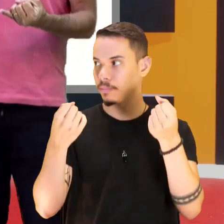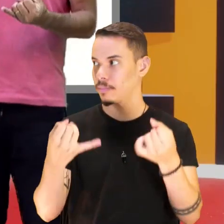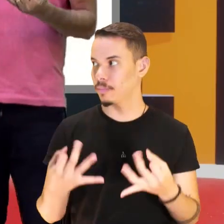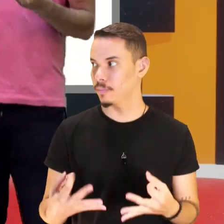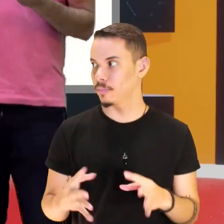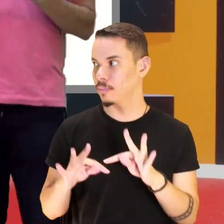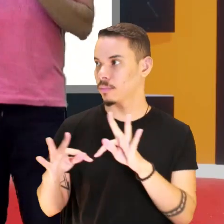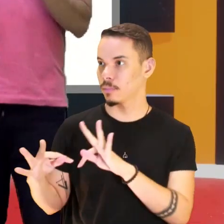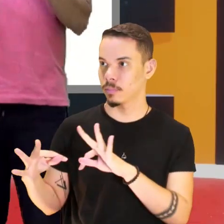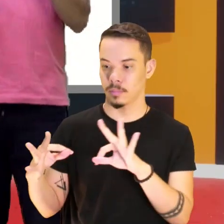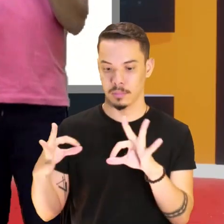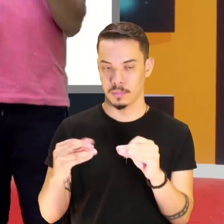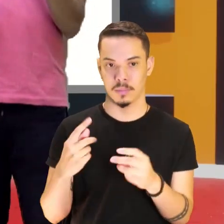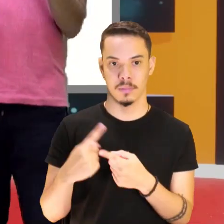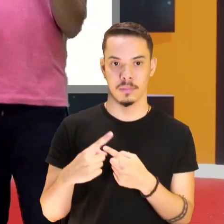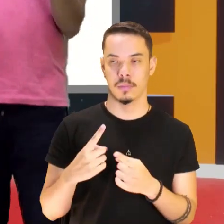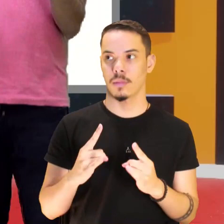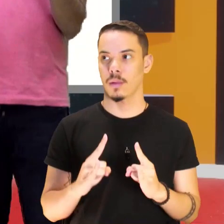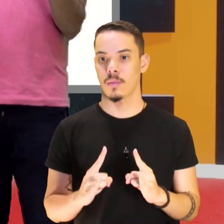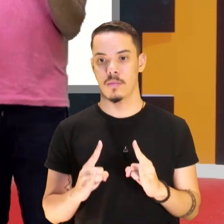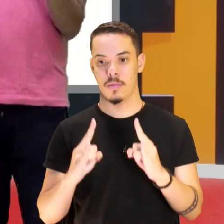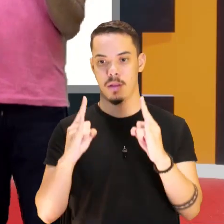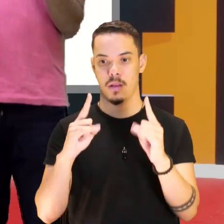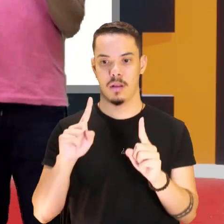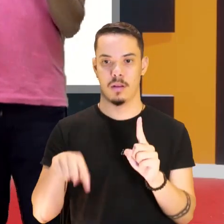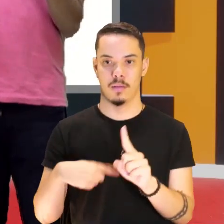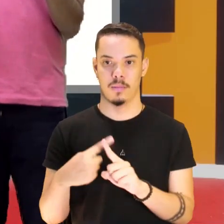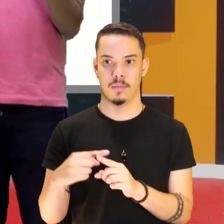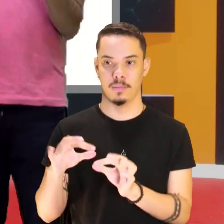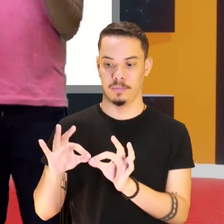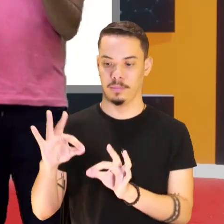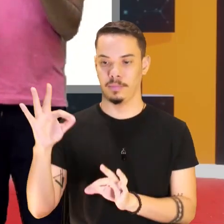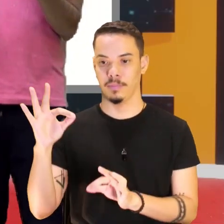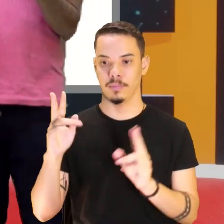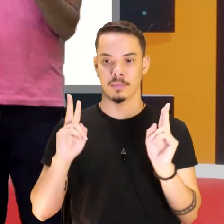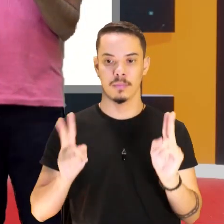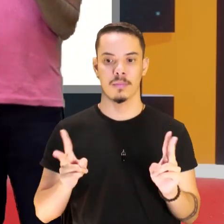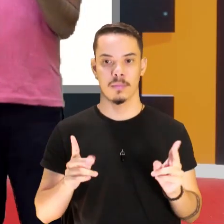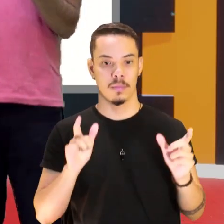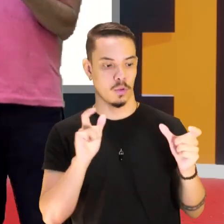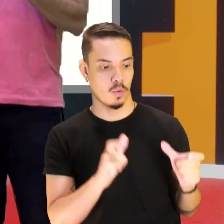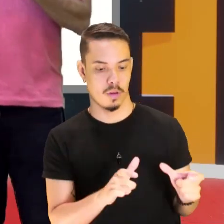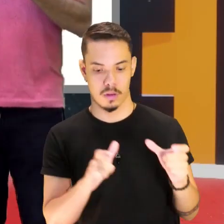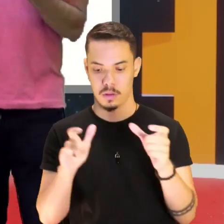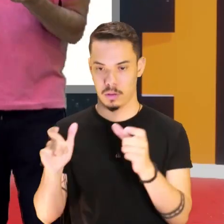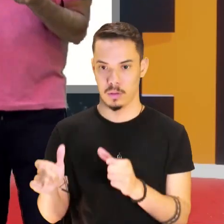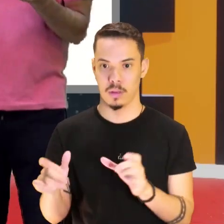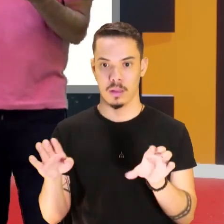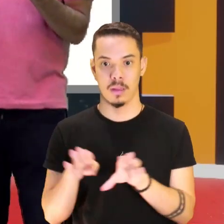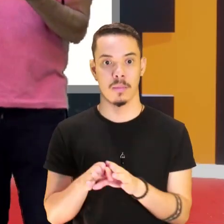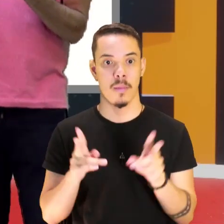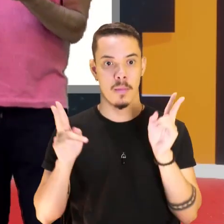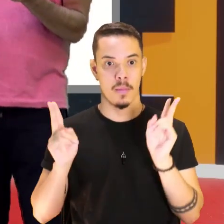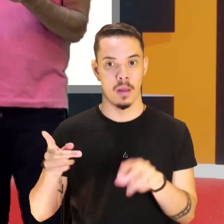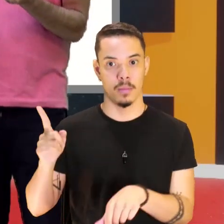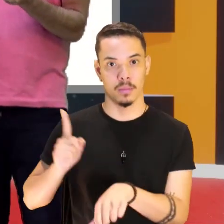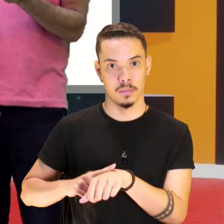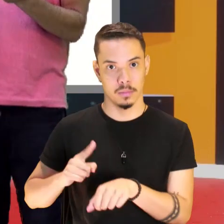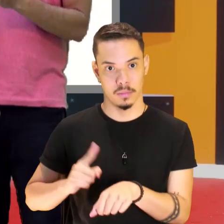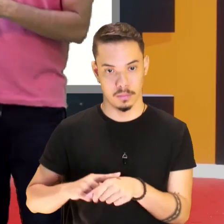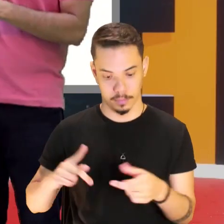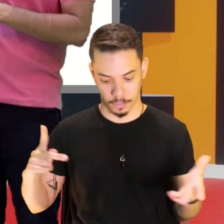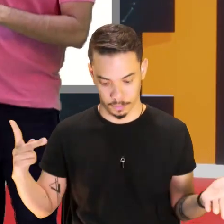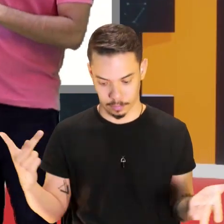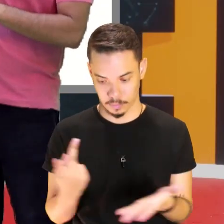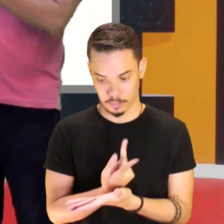falou, um prédio e um poste nos mesmos lugares, no mesmo instante projetam sombra. No